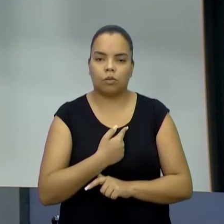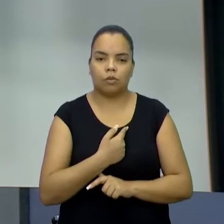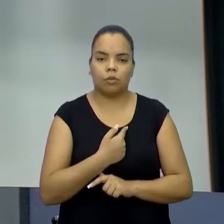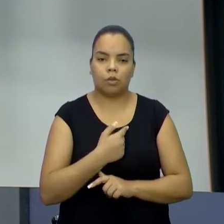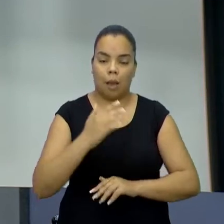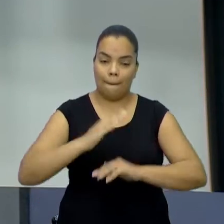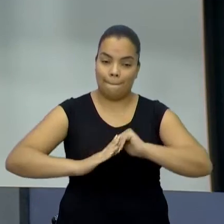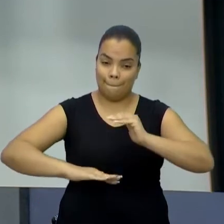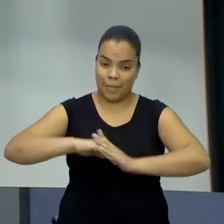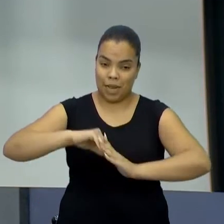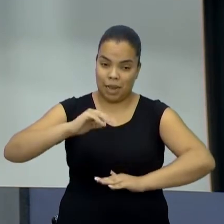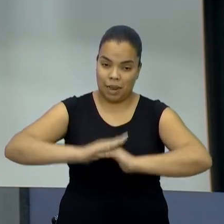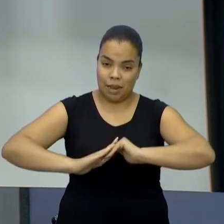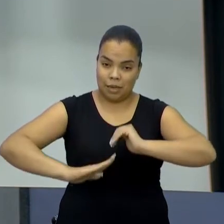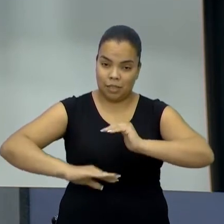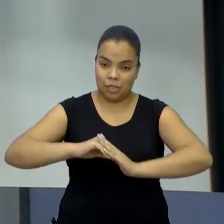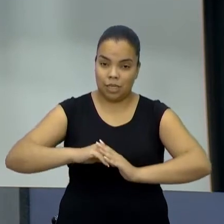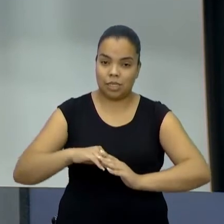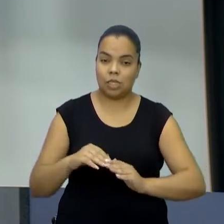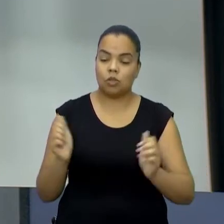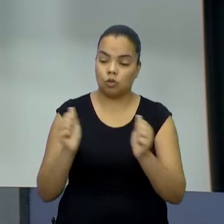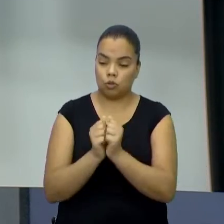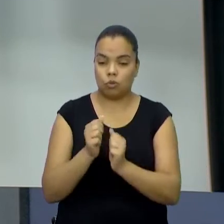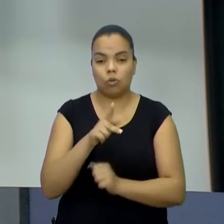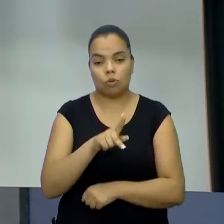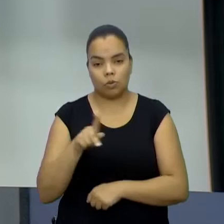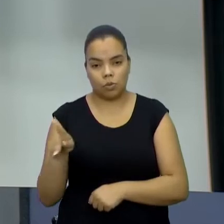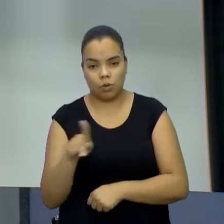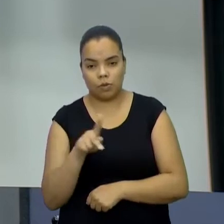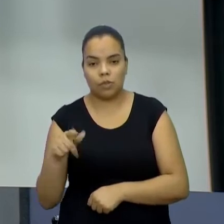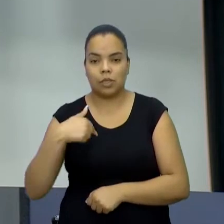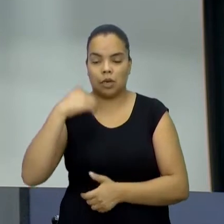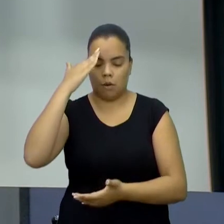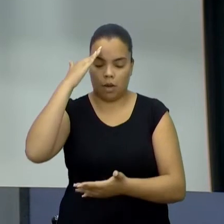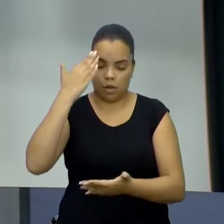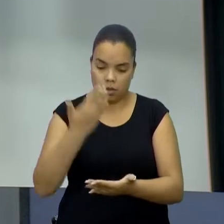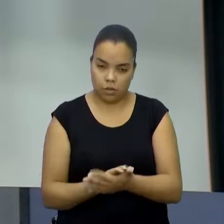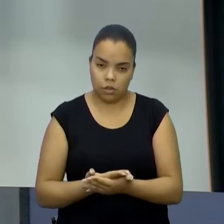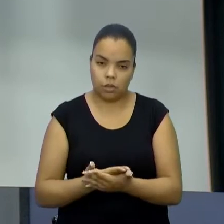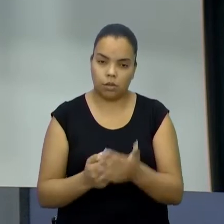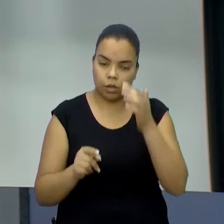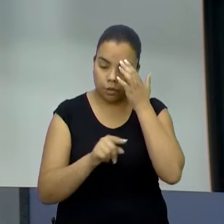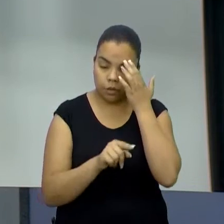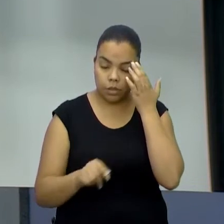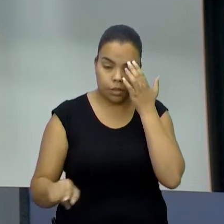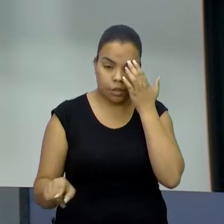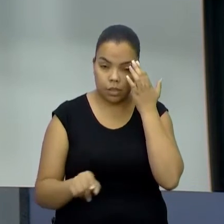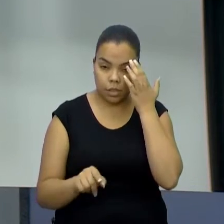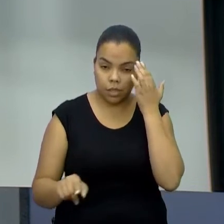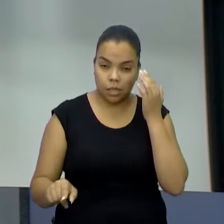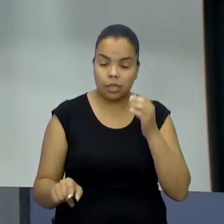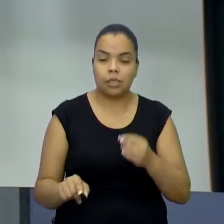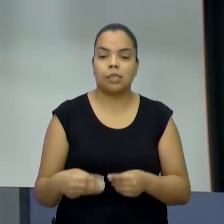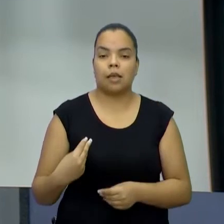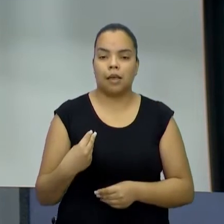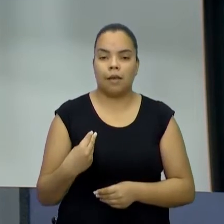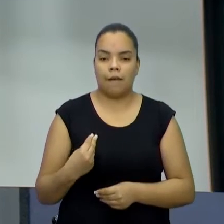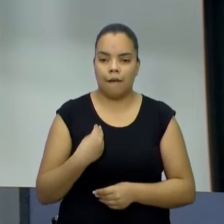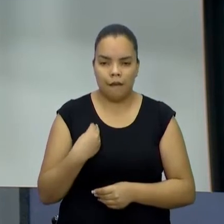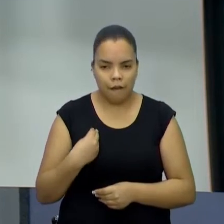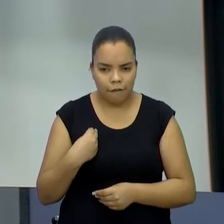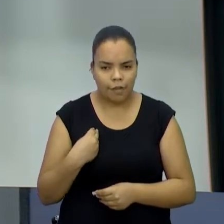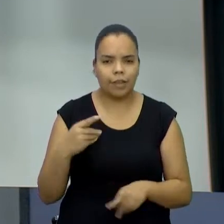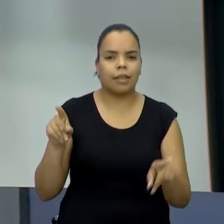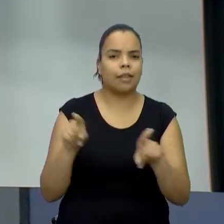essa prática aqui com os professores e que eu acredito que vocês também puderam vivenciar na